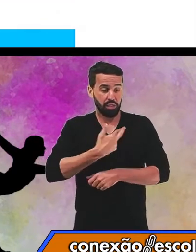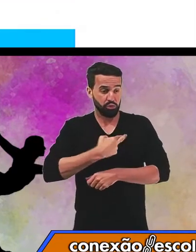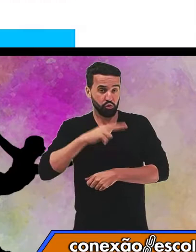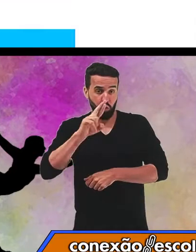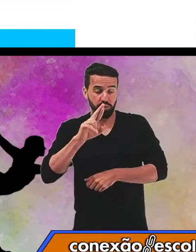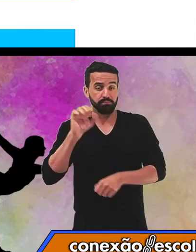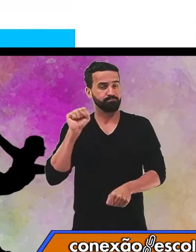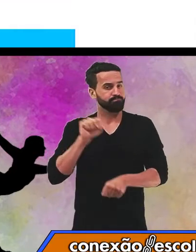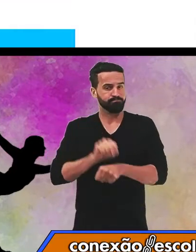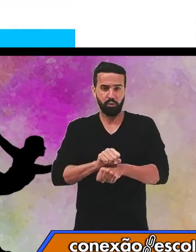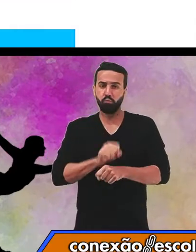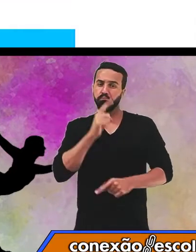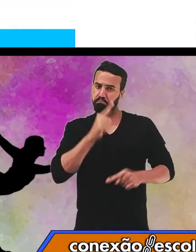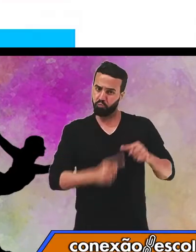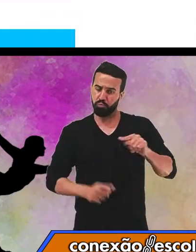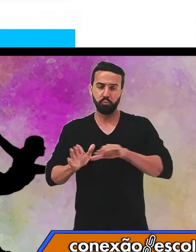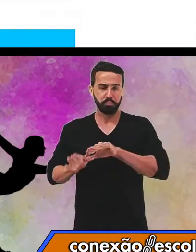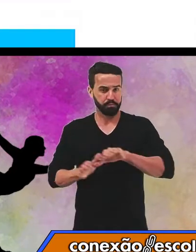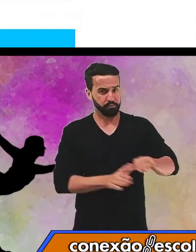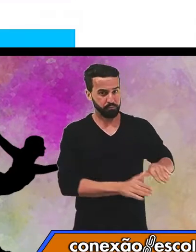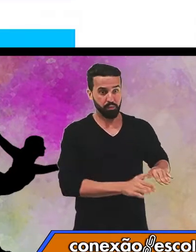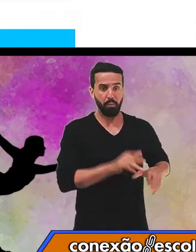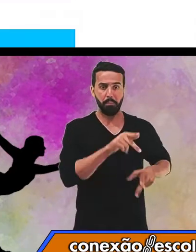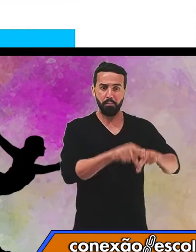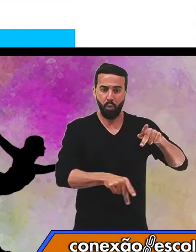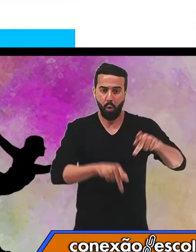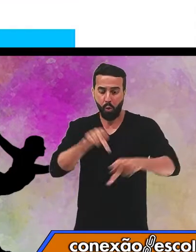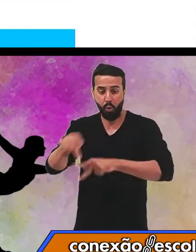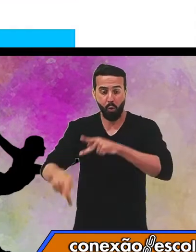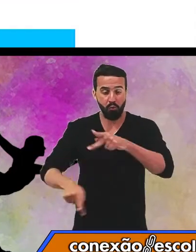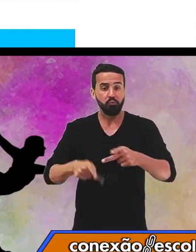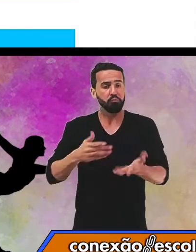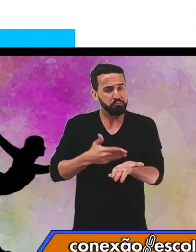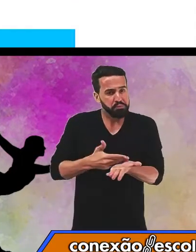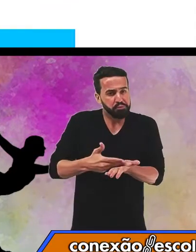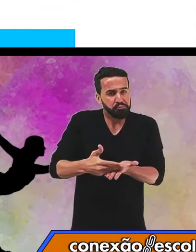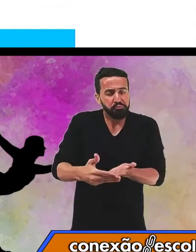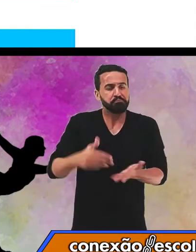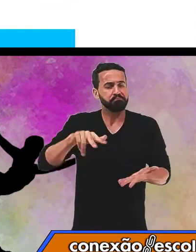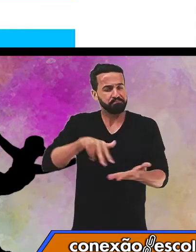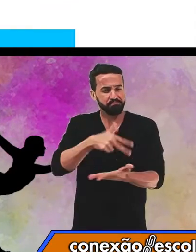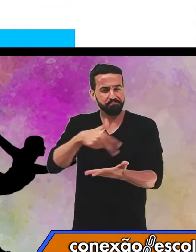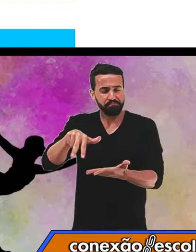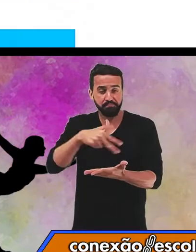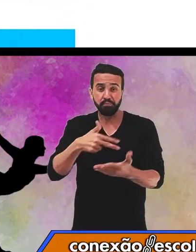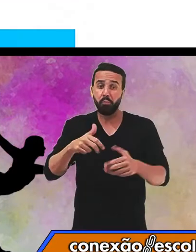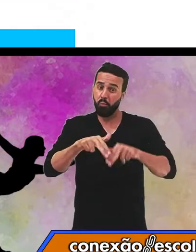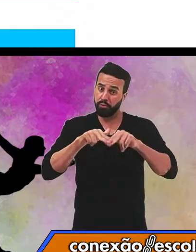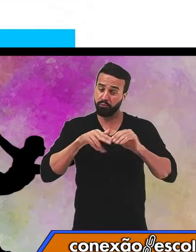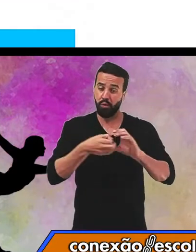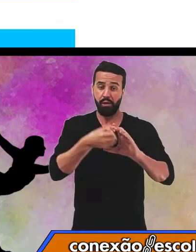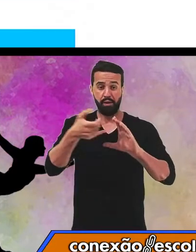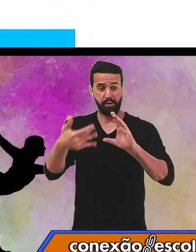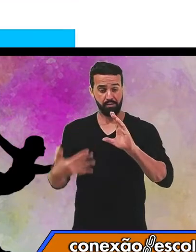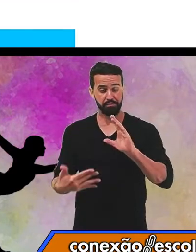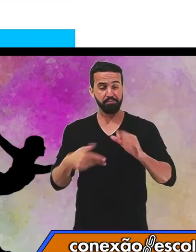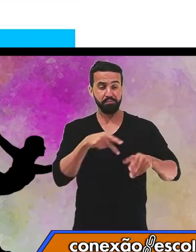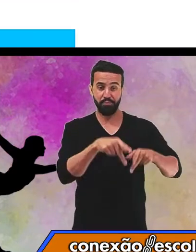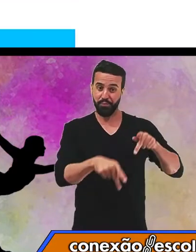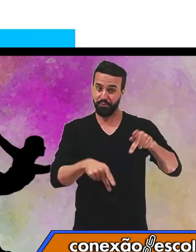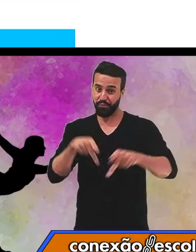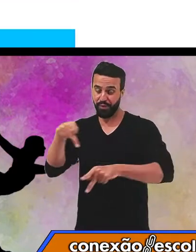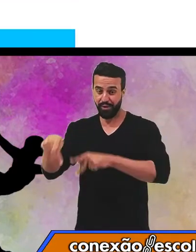religiosas e passou a ser praticada pelo povo e ganhou características populares, abandonando